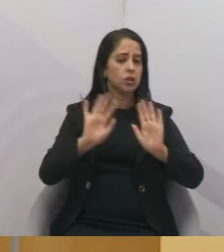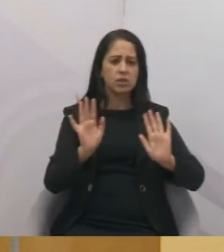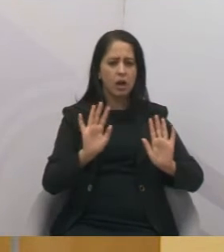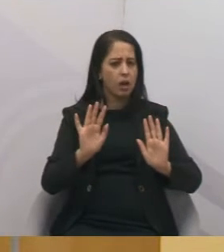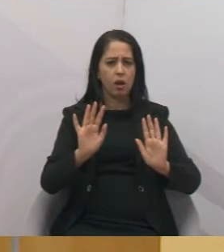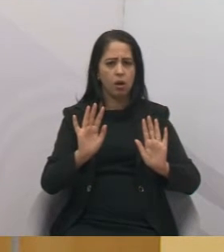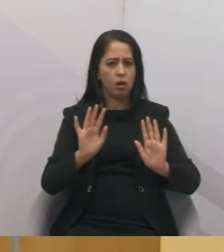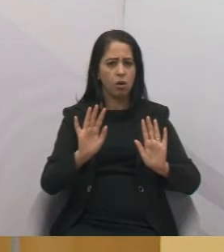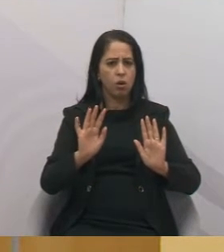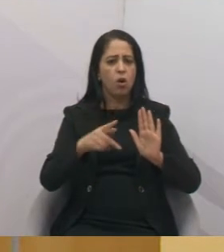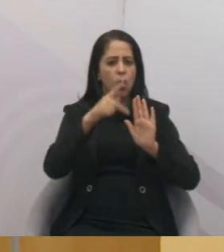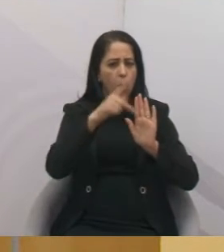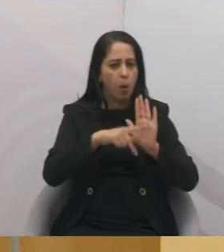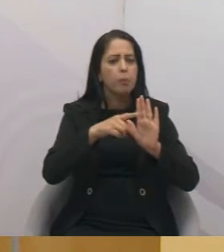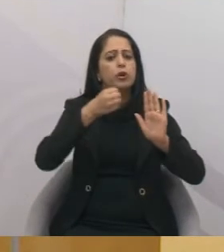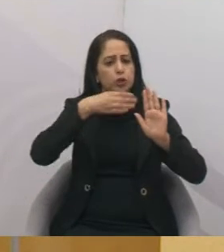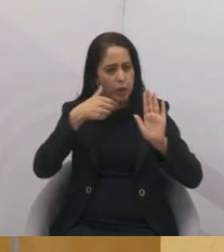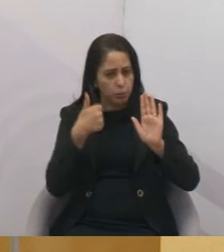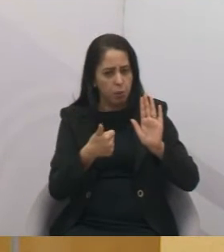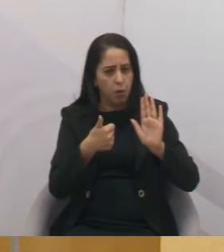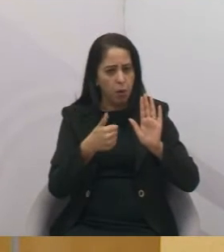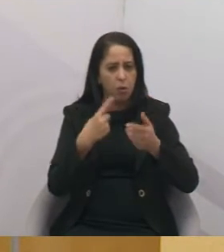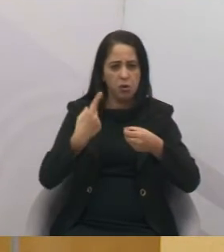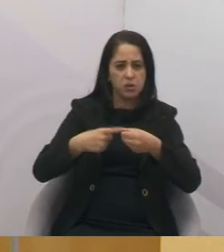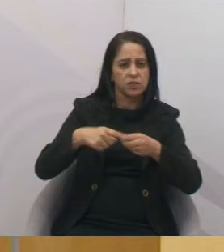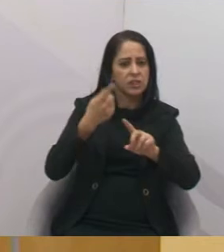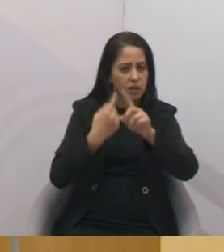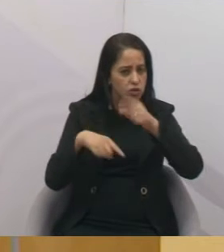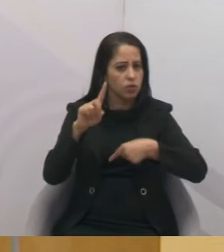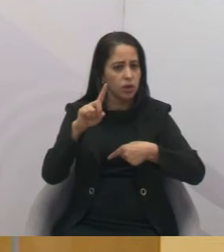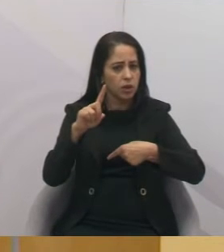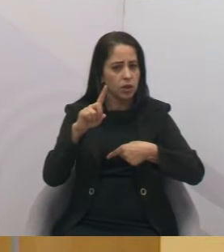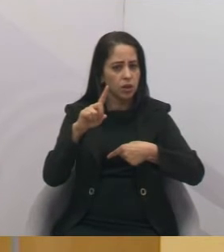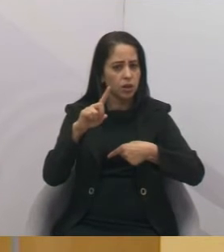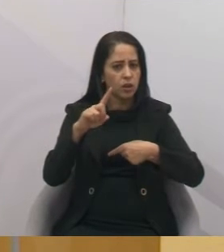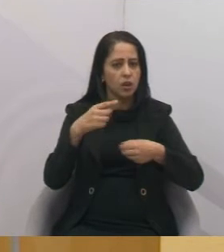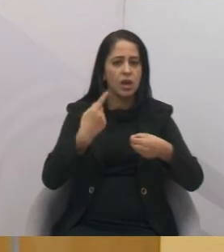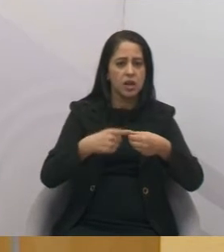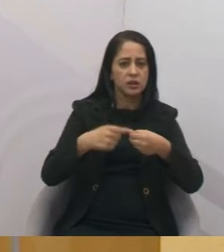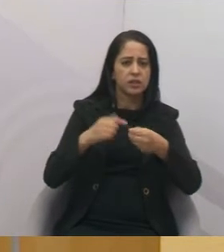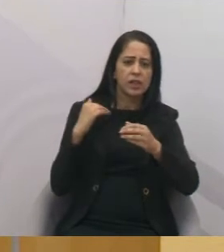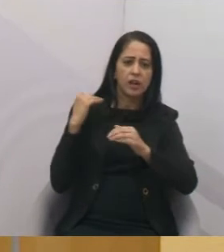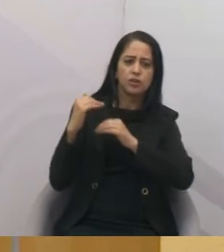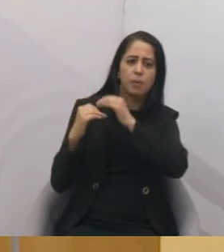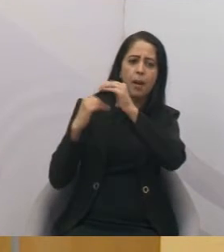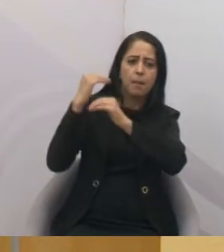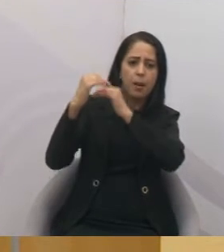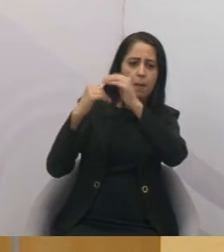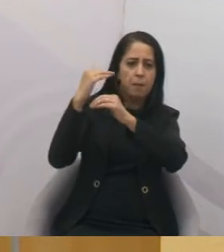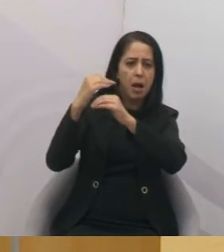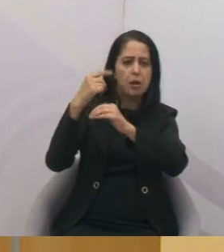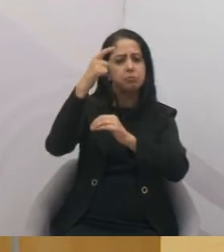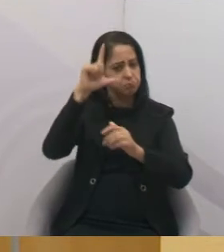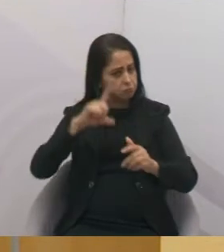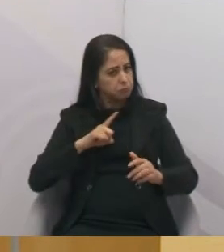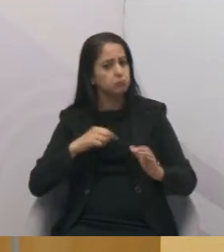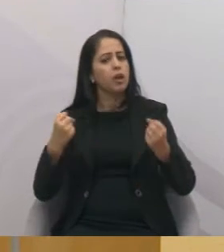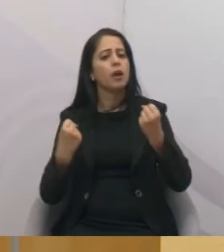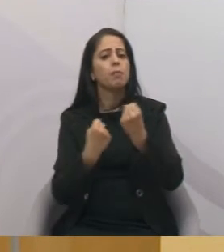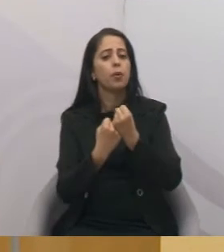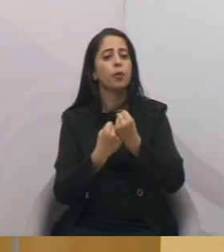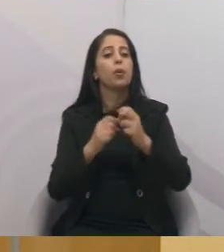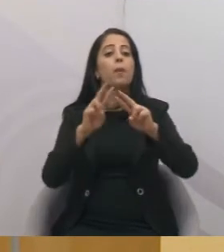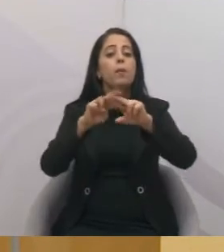e tenham por finalidade gerar progresso, gerar desenvolvimento para a nossa cidade, terá o nosso apoio. E desse mesmo modo eu vou